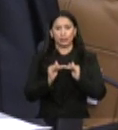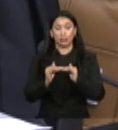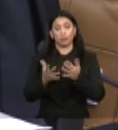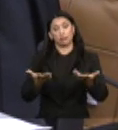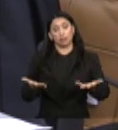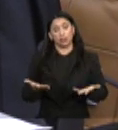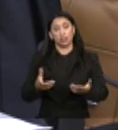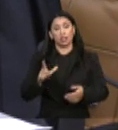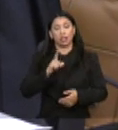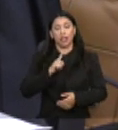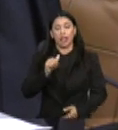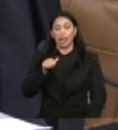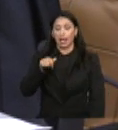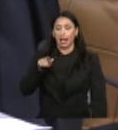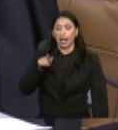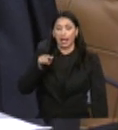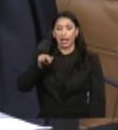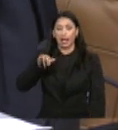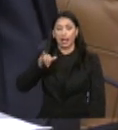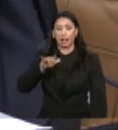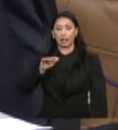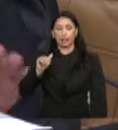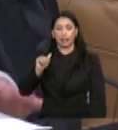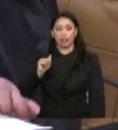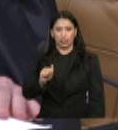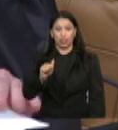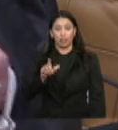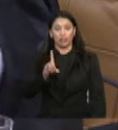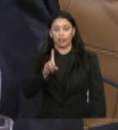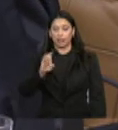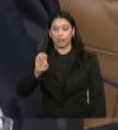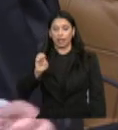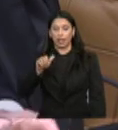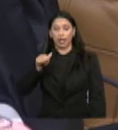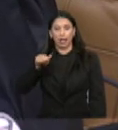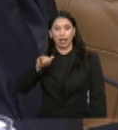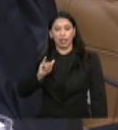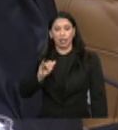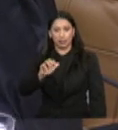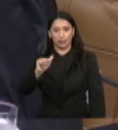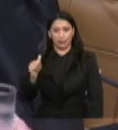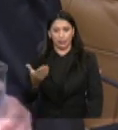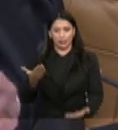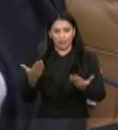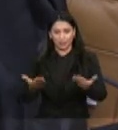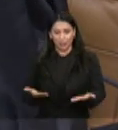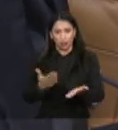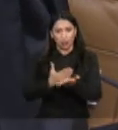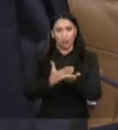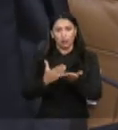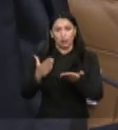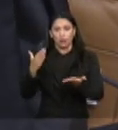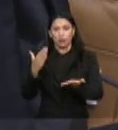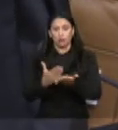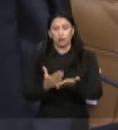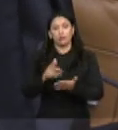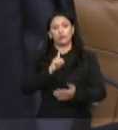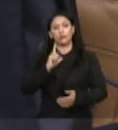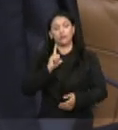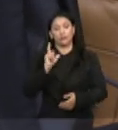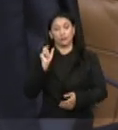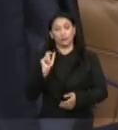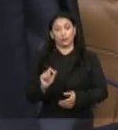a Águia de Haia feita essa introdução senhora Presidente peço licença para